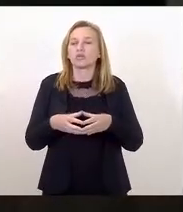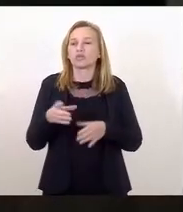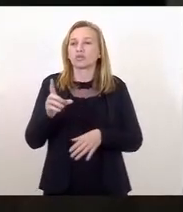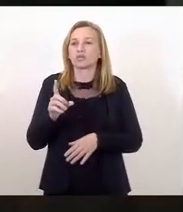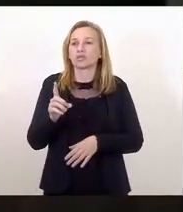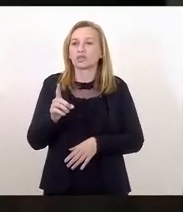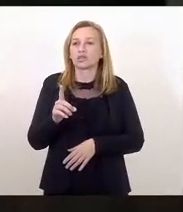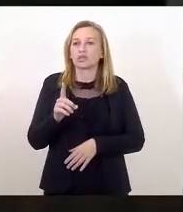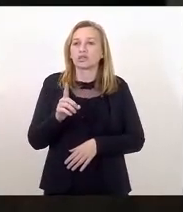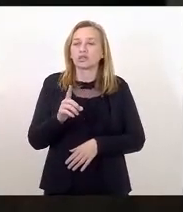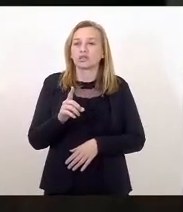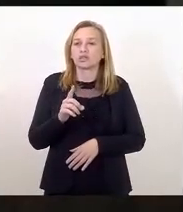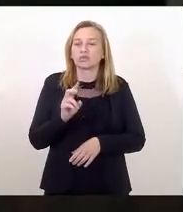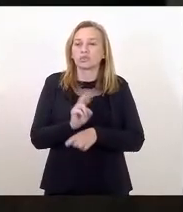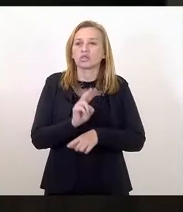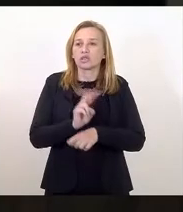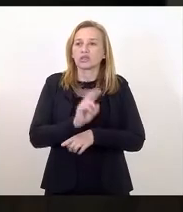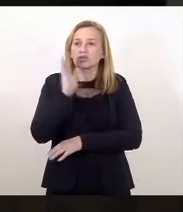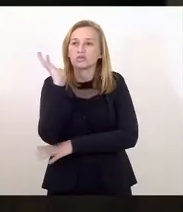Ambiente, deputado Gustavo Schmidt.